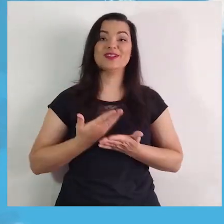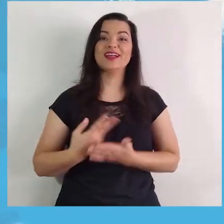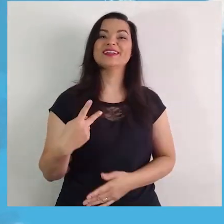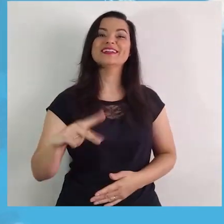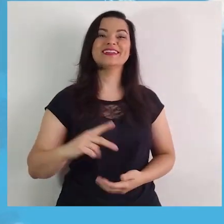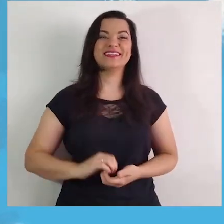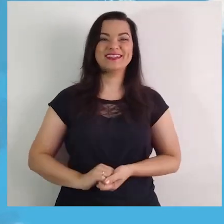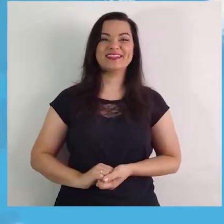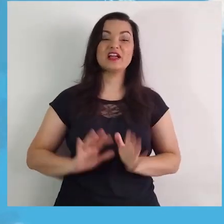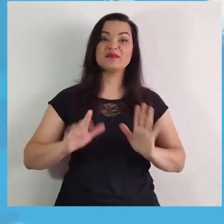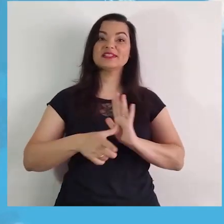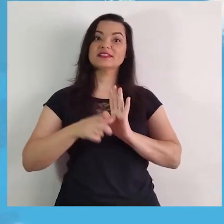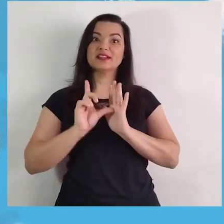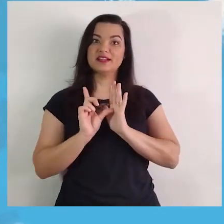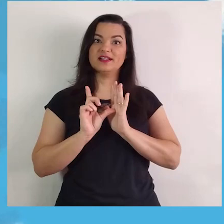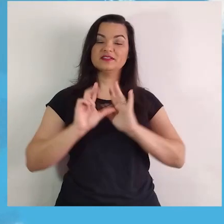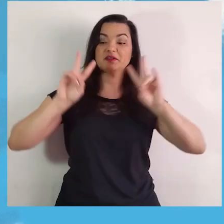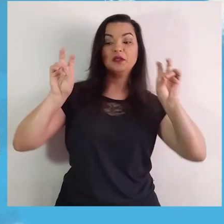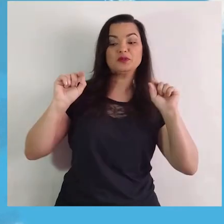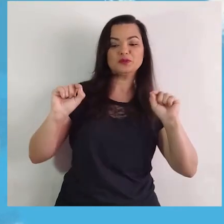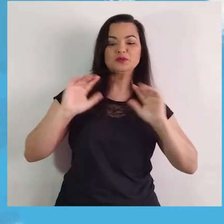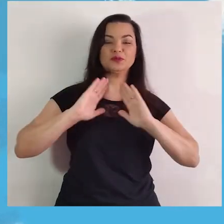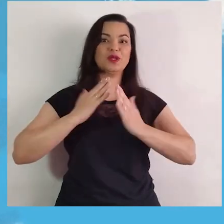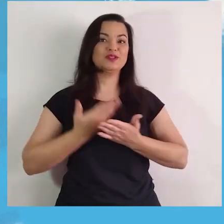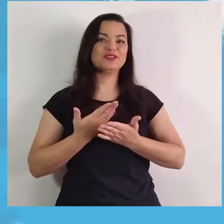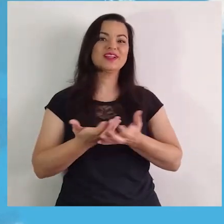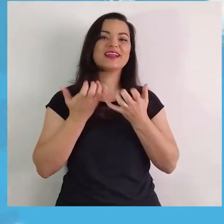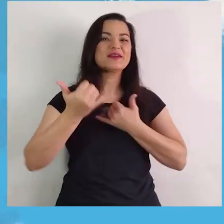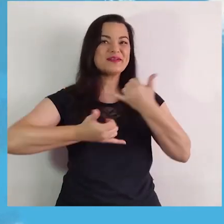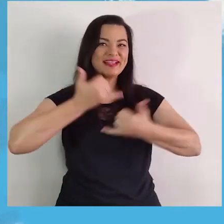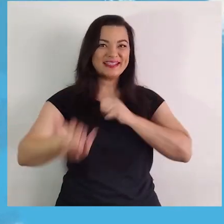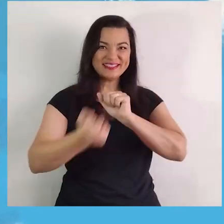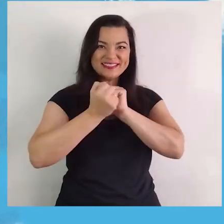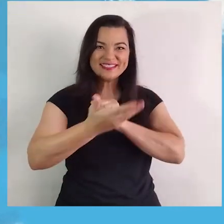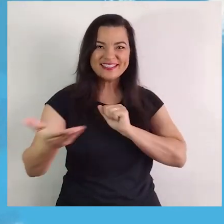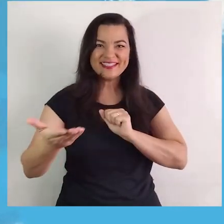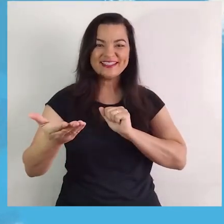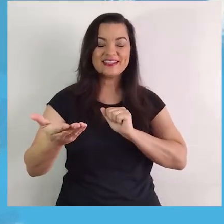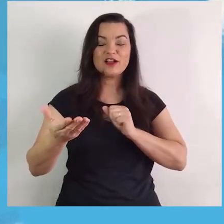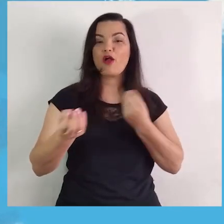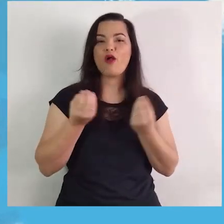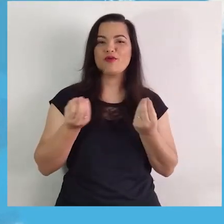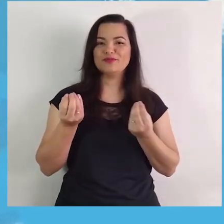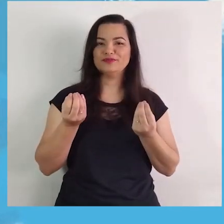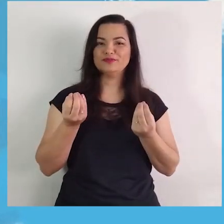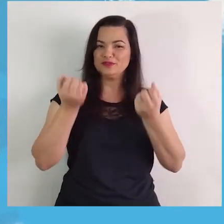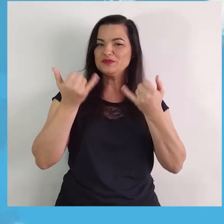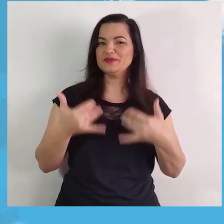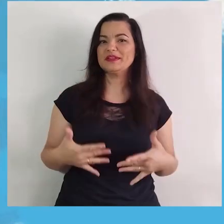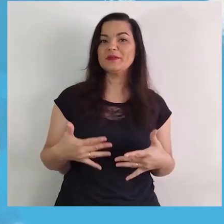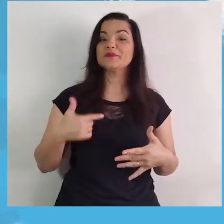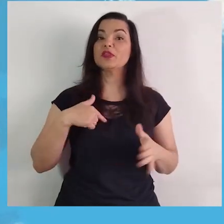escola. Mas antes de eu entrar nesse assunto de escola, eu quero brincar com vocês. E nós vamos brincar da seguinte